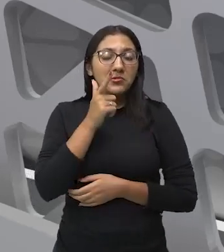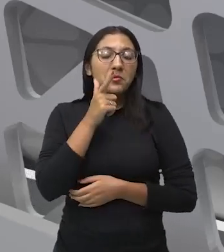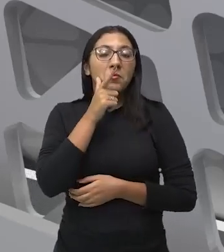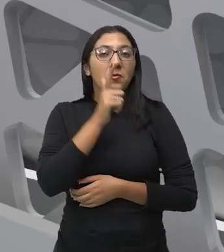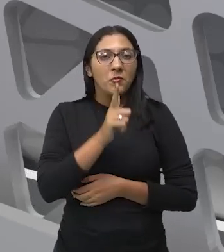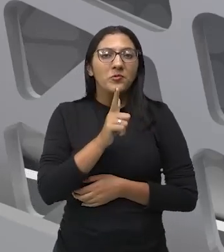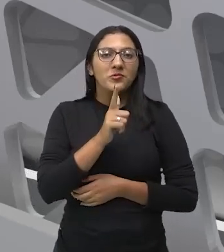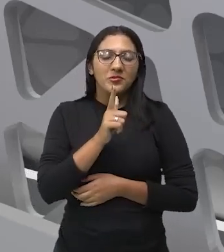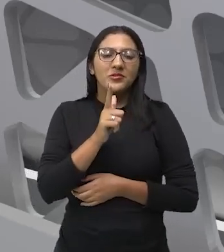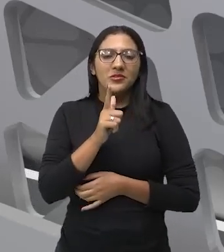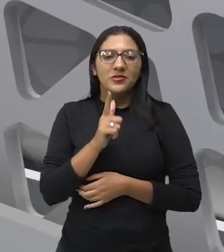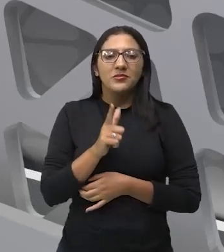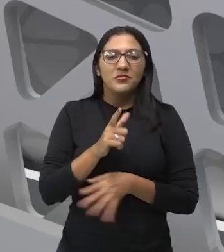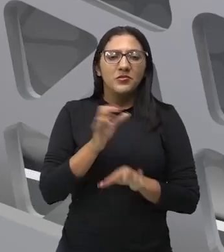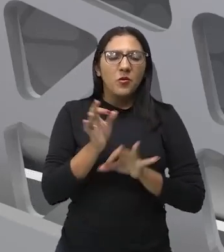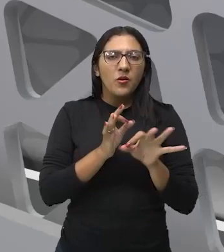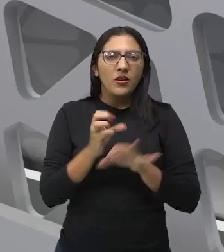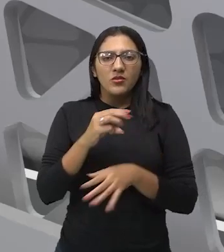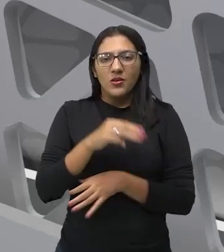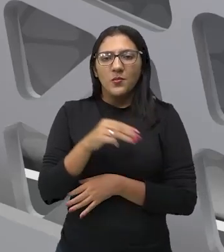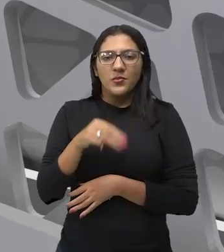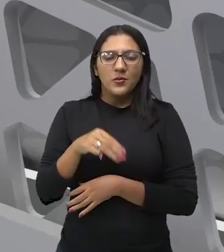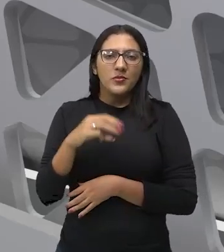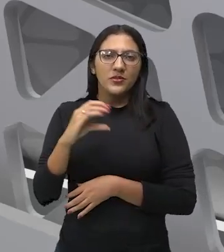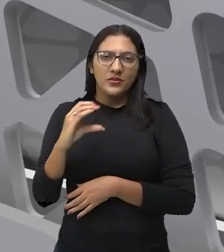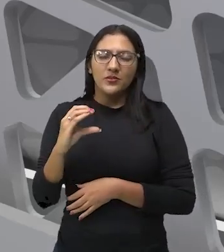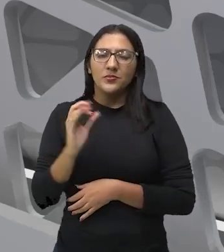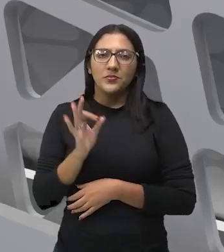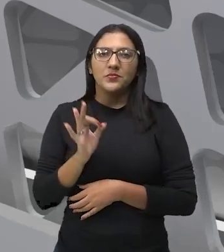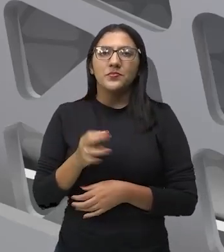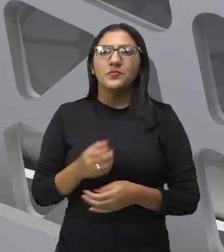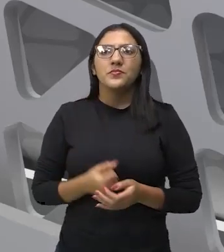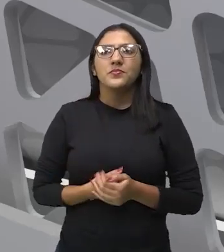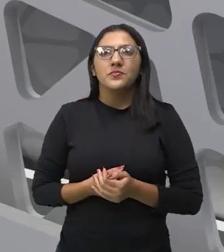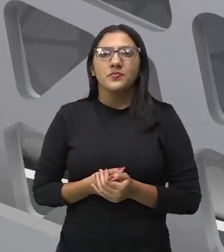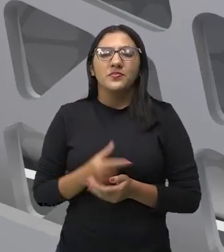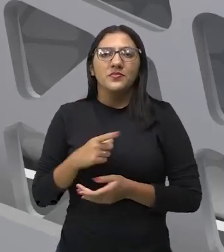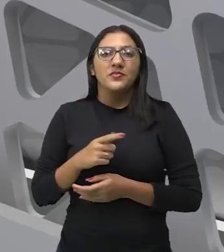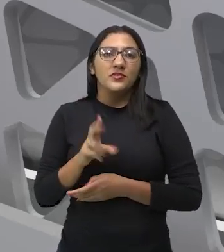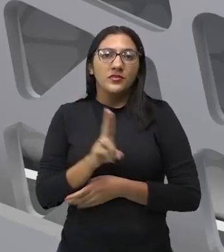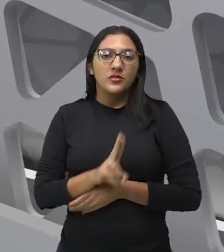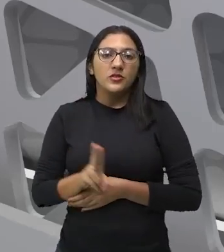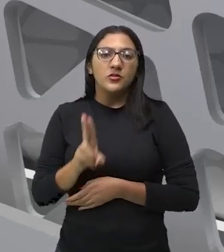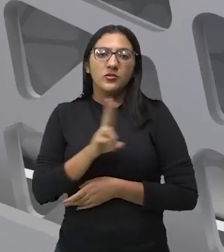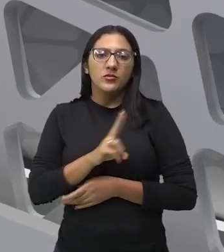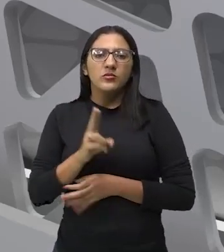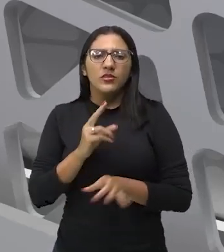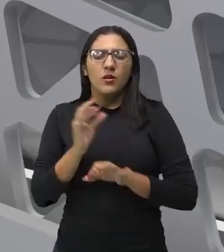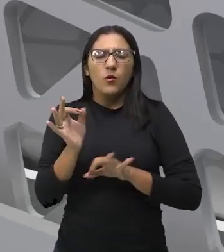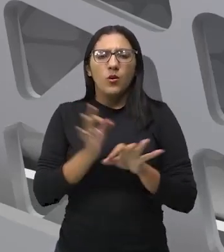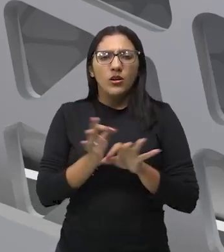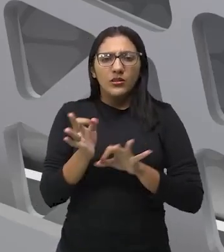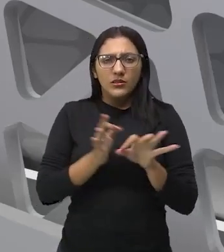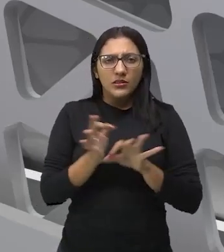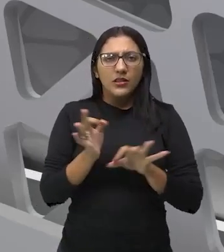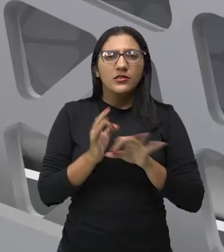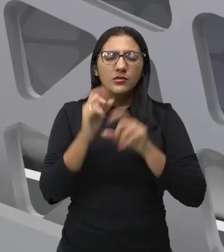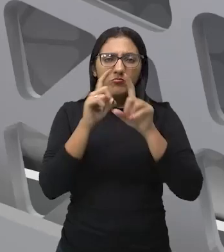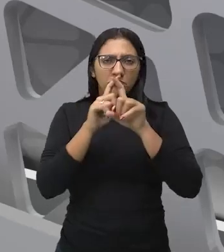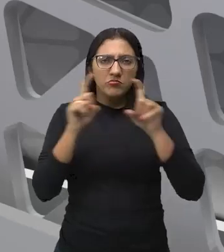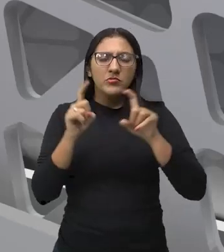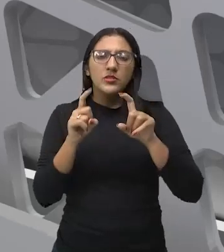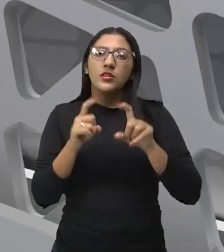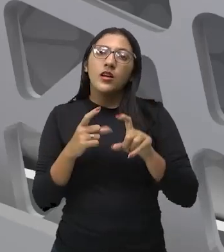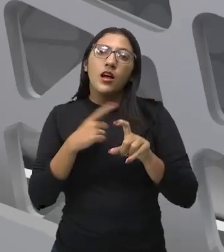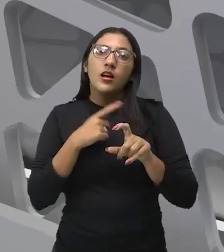né, do MMC. E esse, o que encontramos 18, é justamente após 18 minutos de iniciar a corrida, esses veículos irão